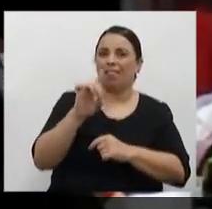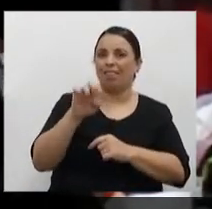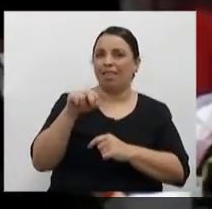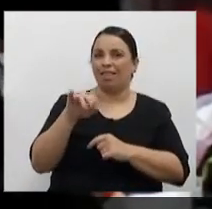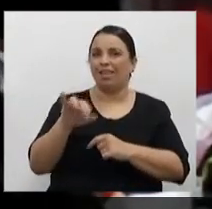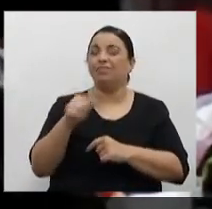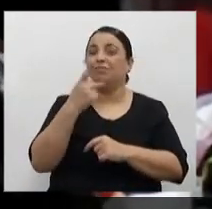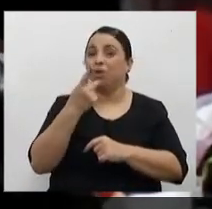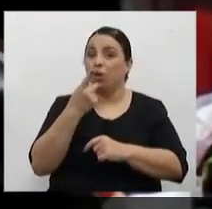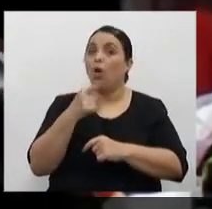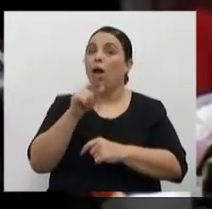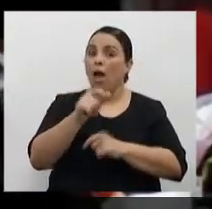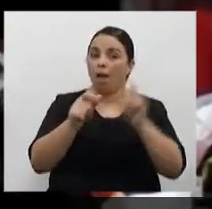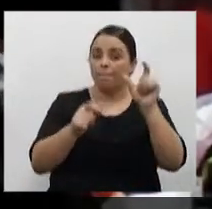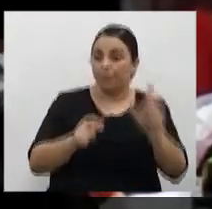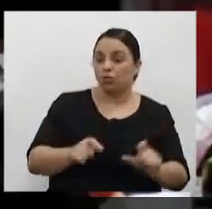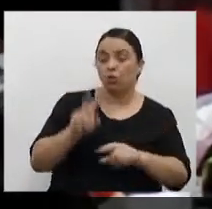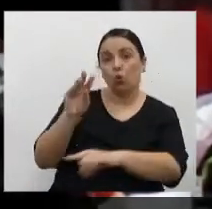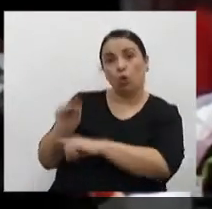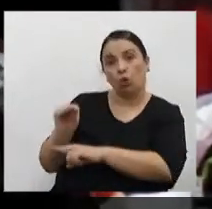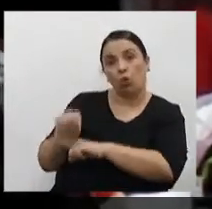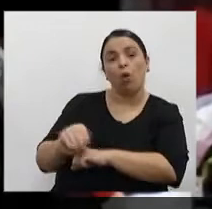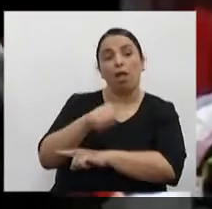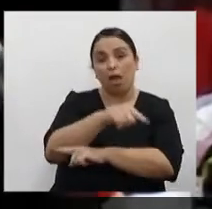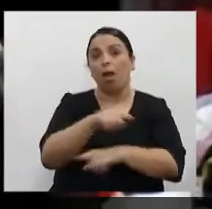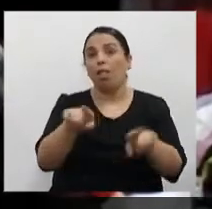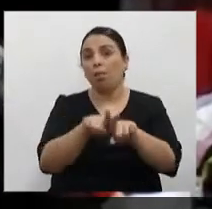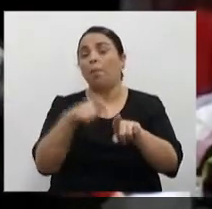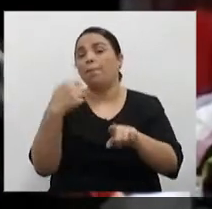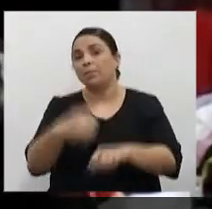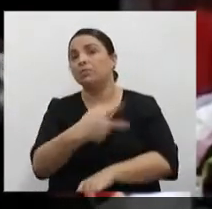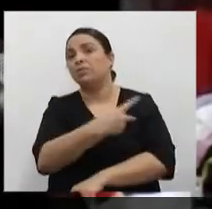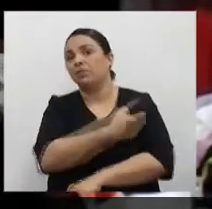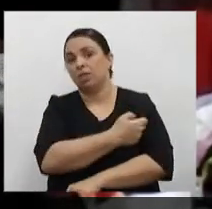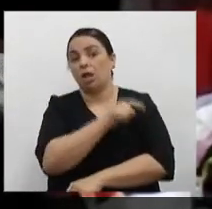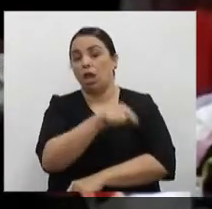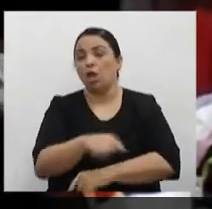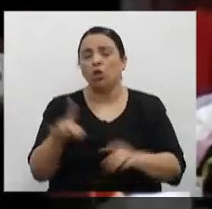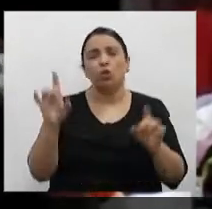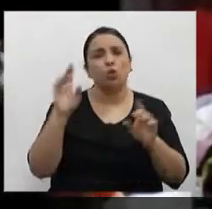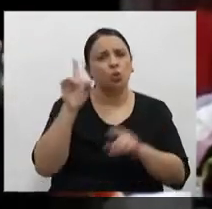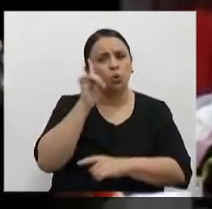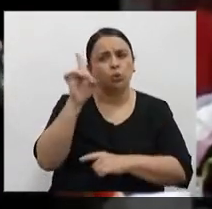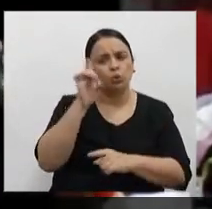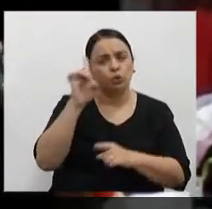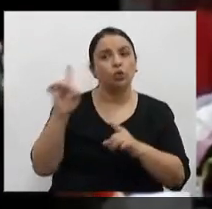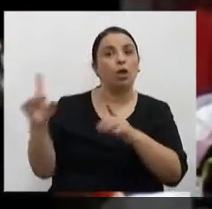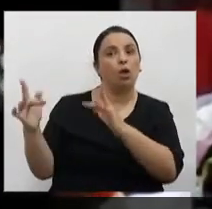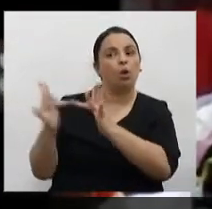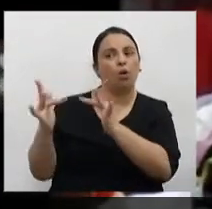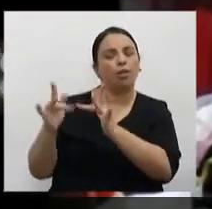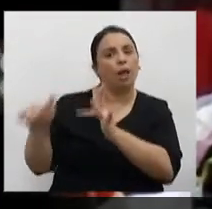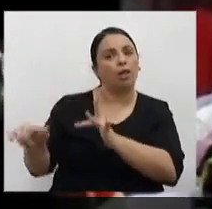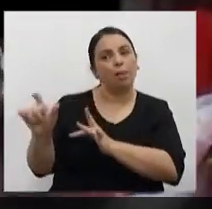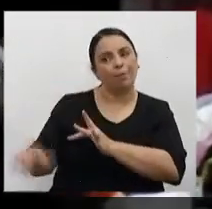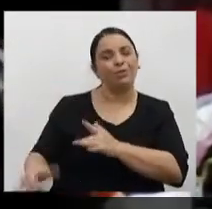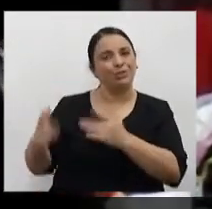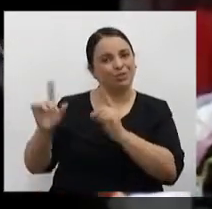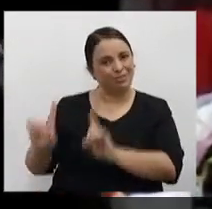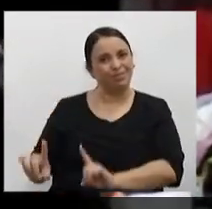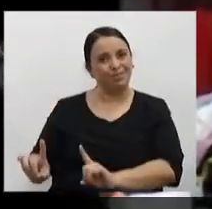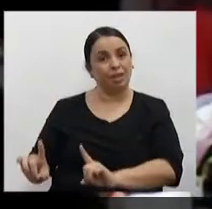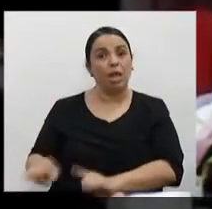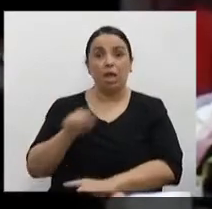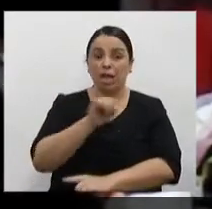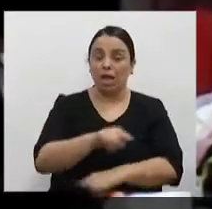cuidadores, que está ali todos os dias com aquelas pessoas. E muitos, além de cuidar da pessoa